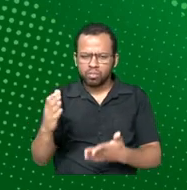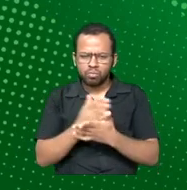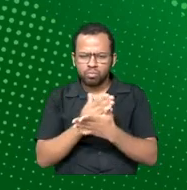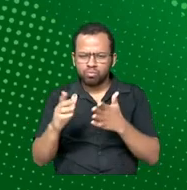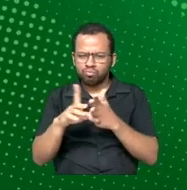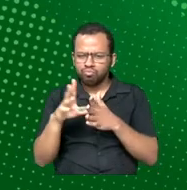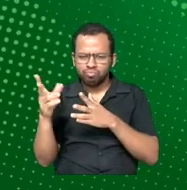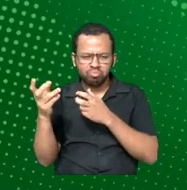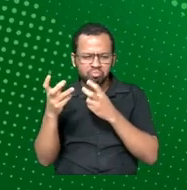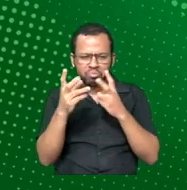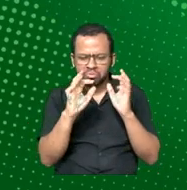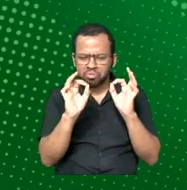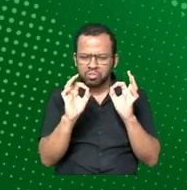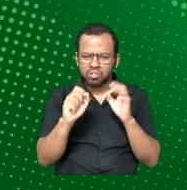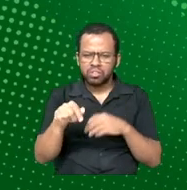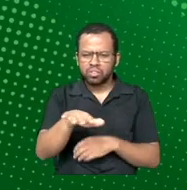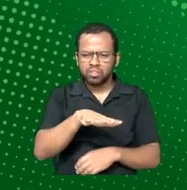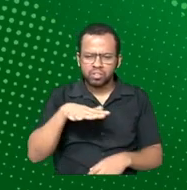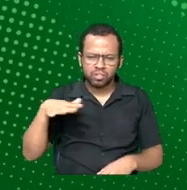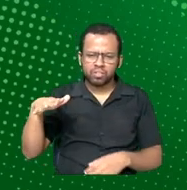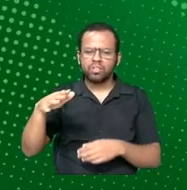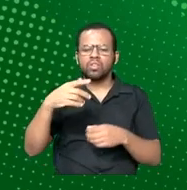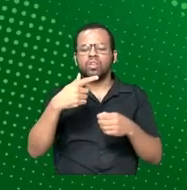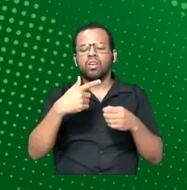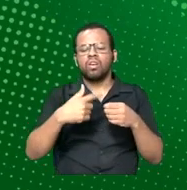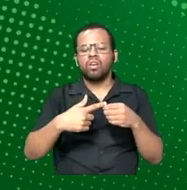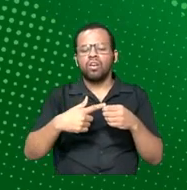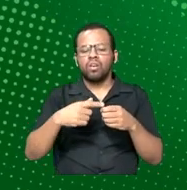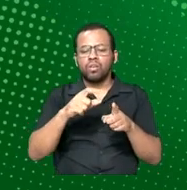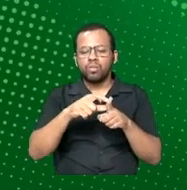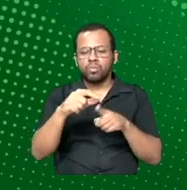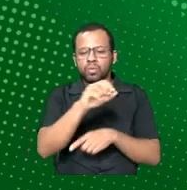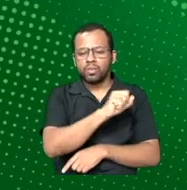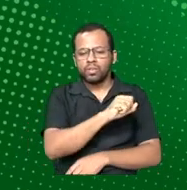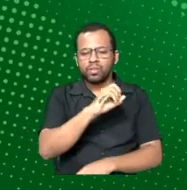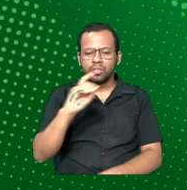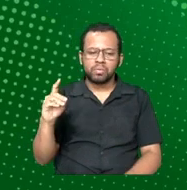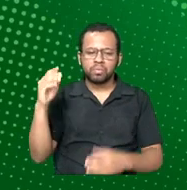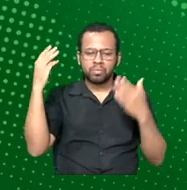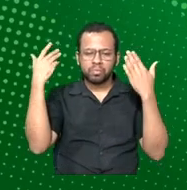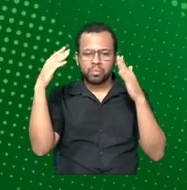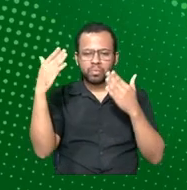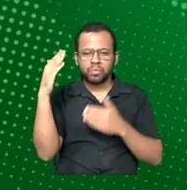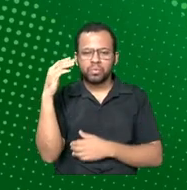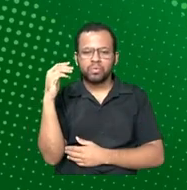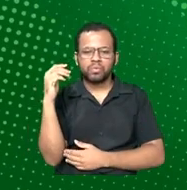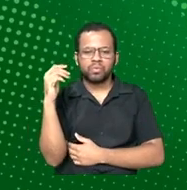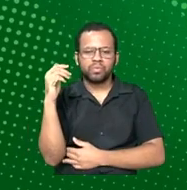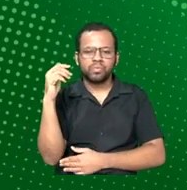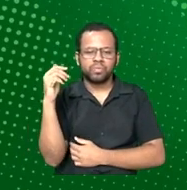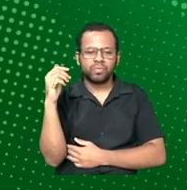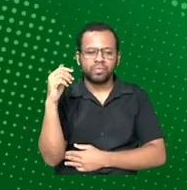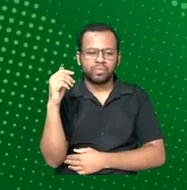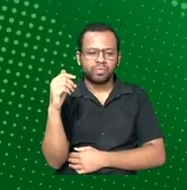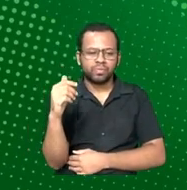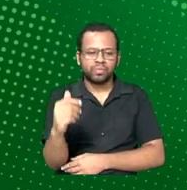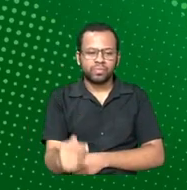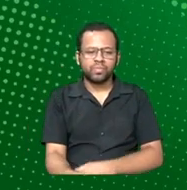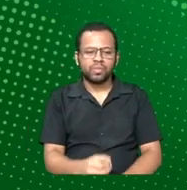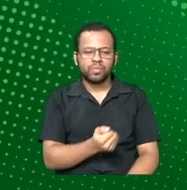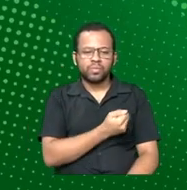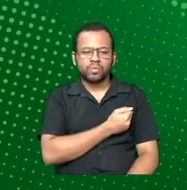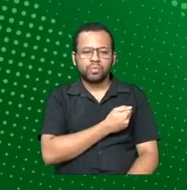para identificar na regional Santos Dumont vamos vem Isaque sou Rose